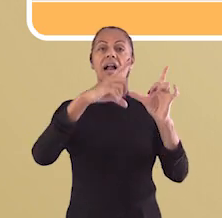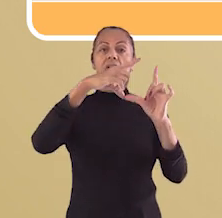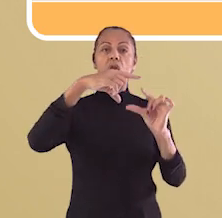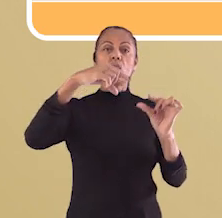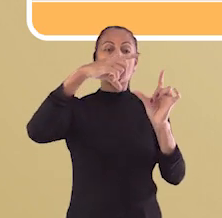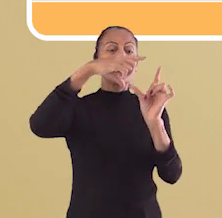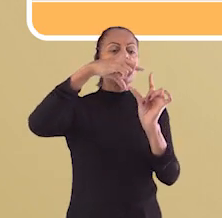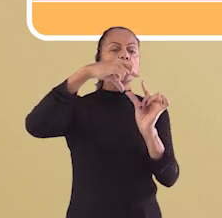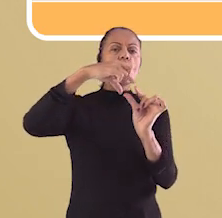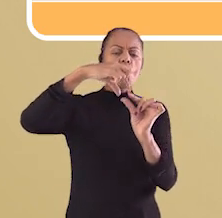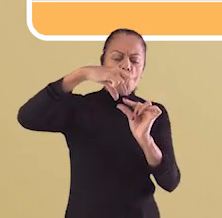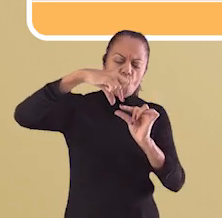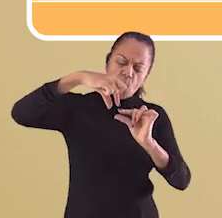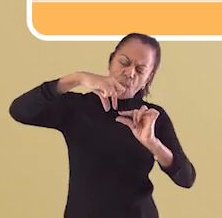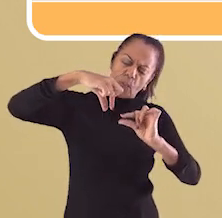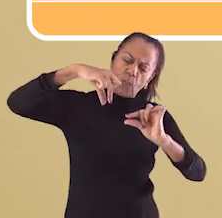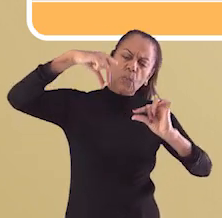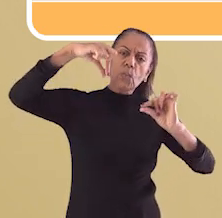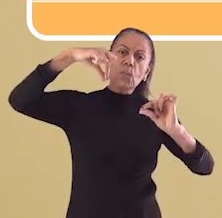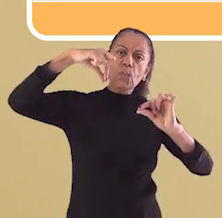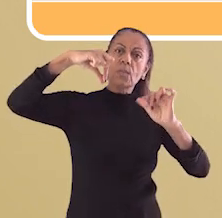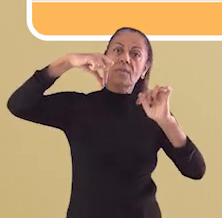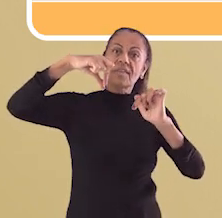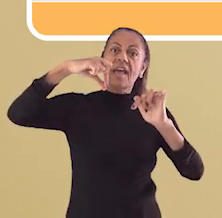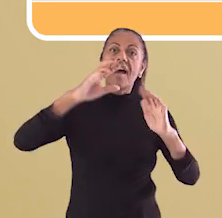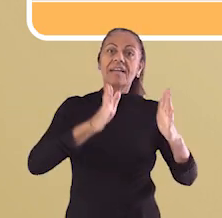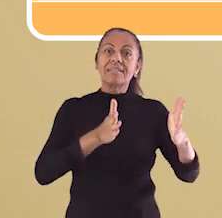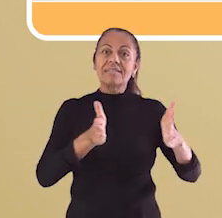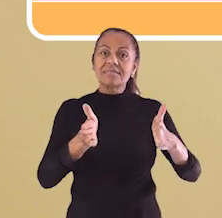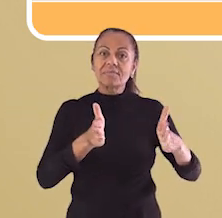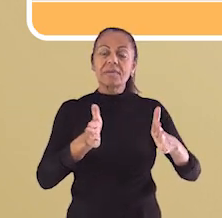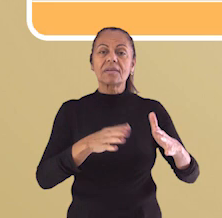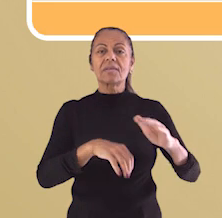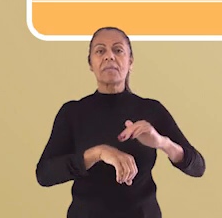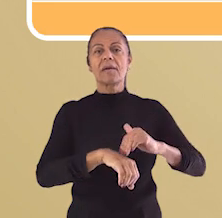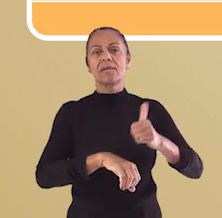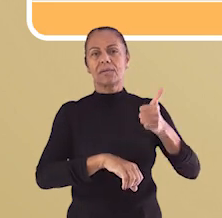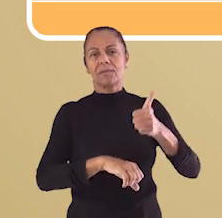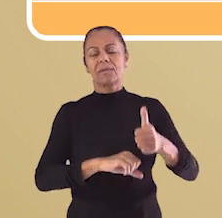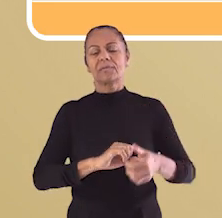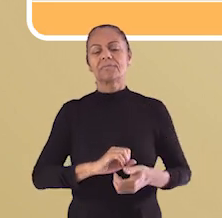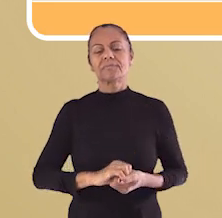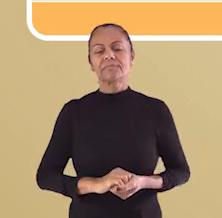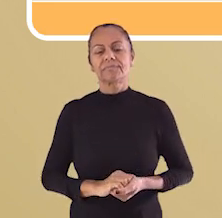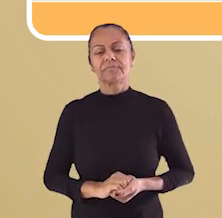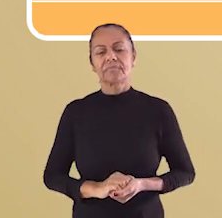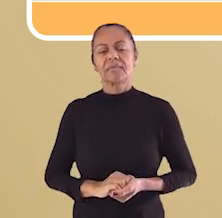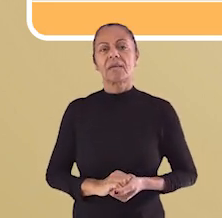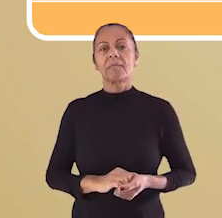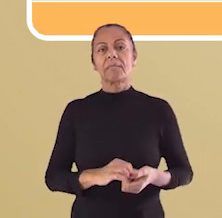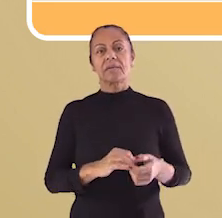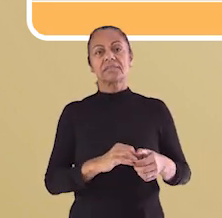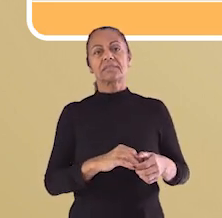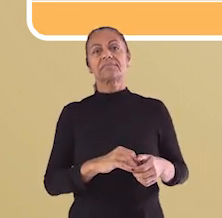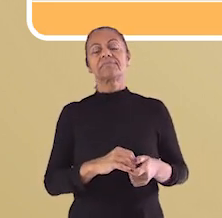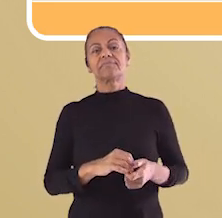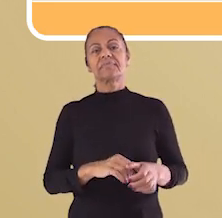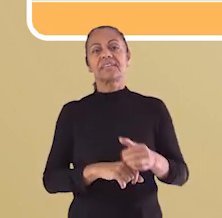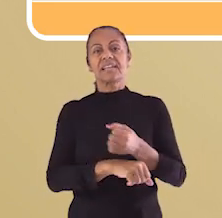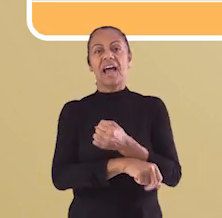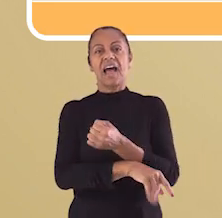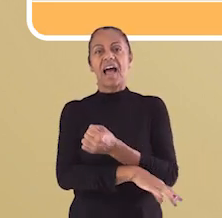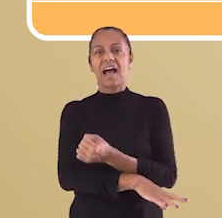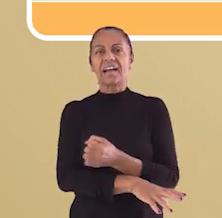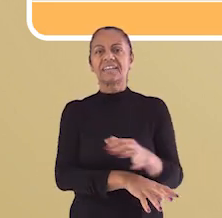lua minguante é menor, então a seiva não é atraída pela lua. Em vez de fluir para cima, ela flui